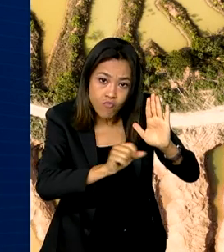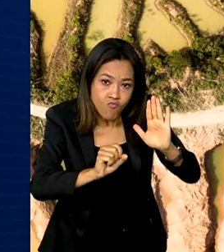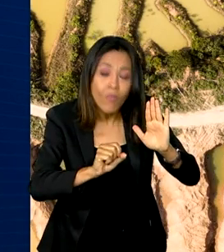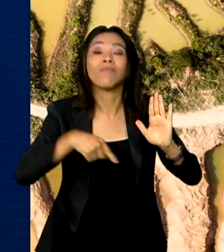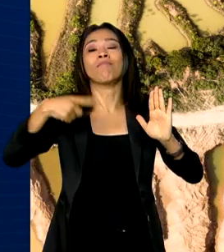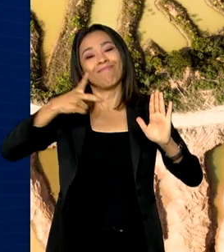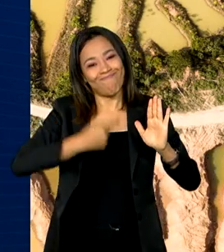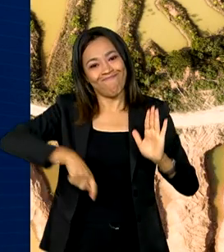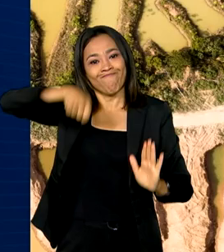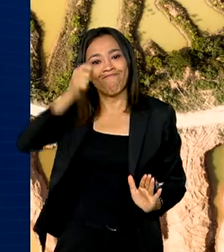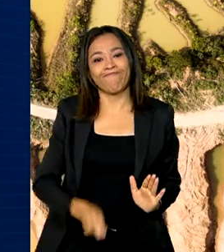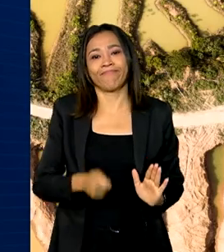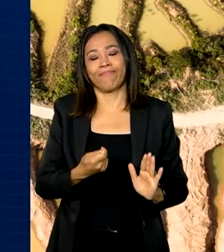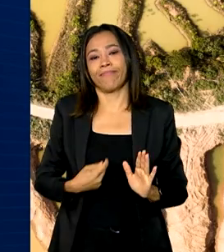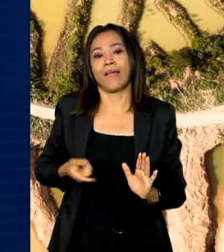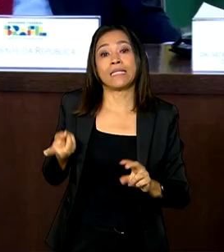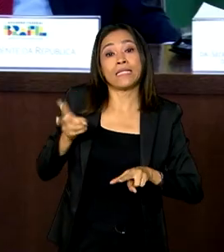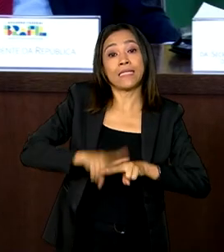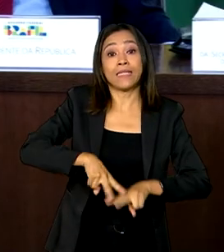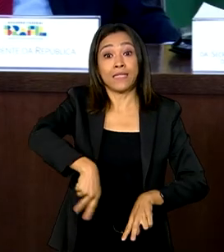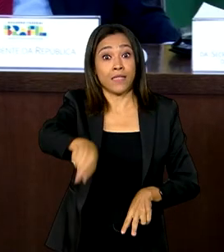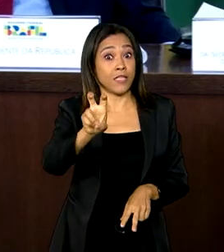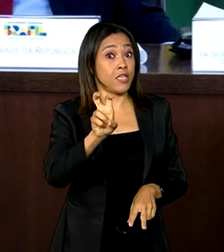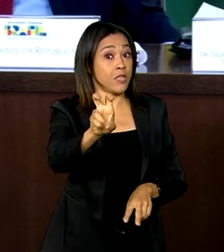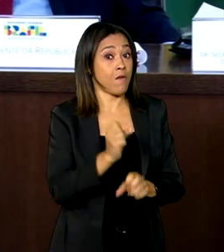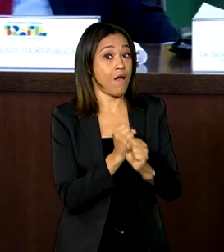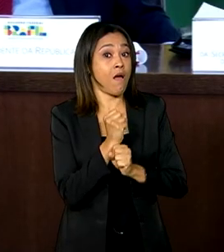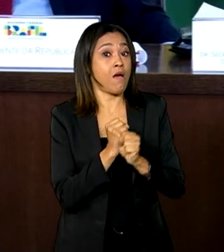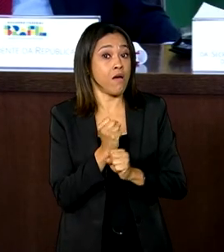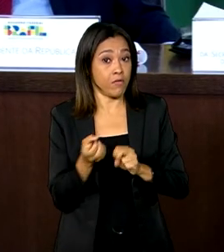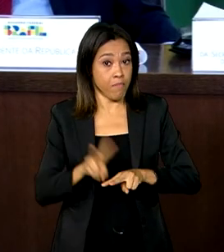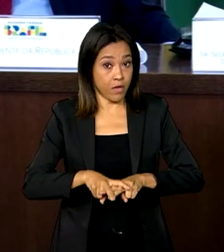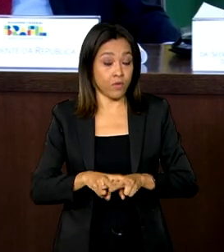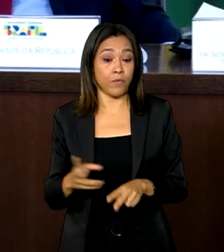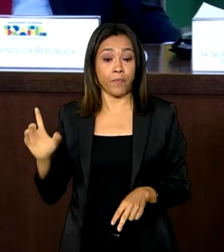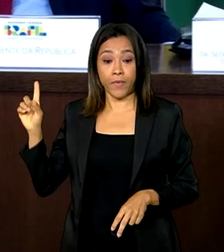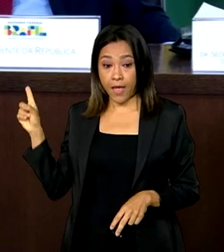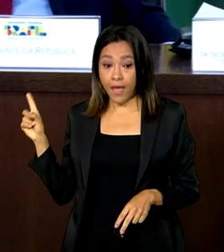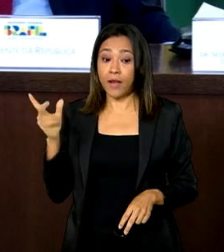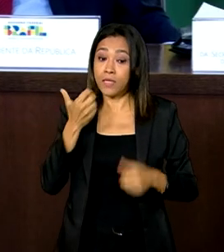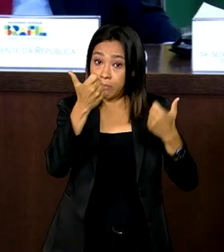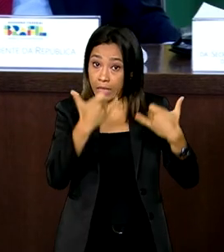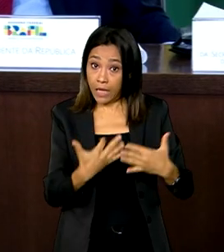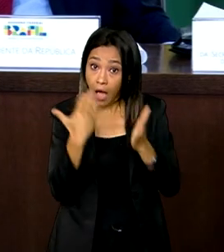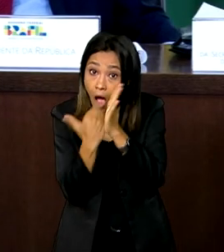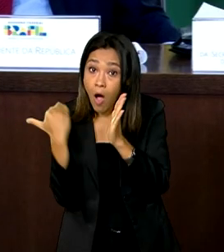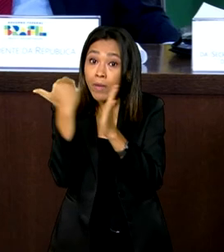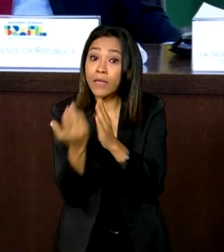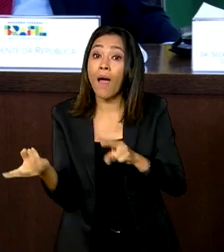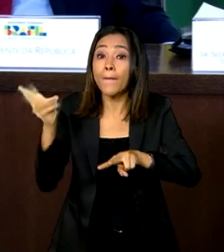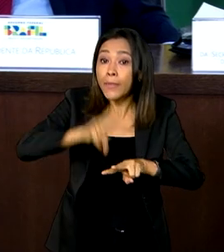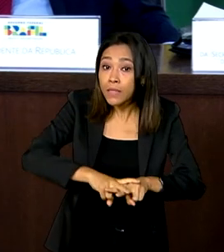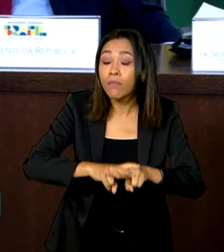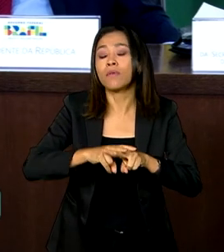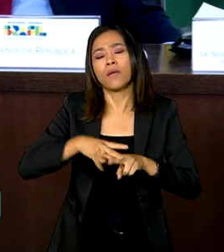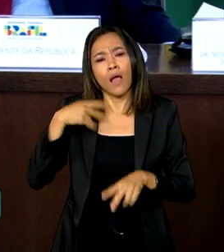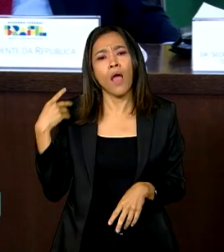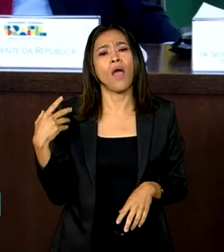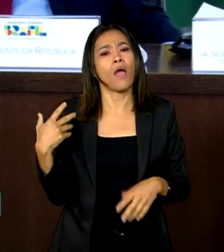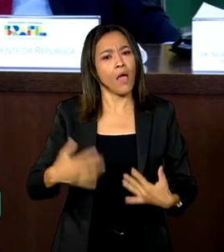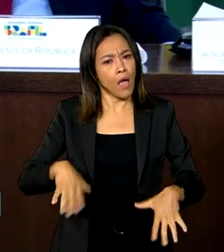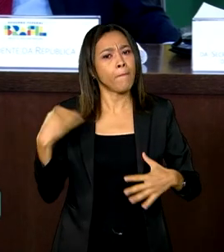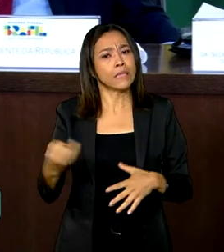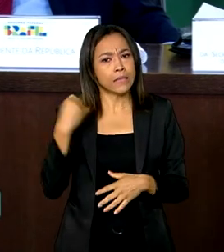pode agora chegar a 5 anos que a elevação da pena ela é fundamental para que aqueles que